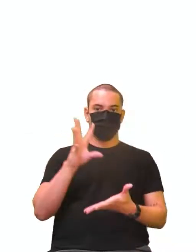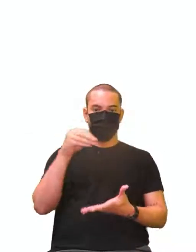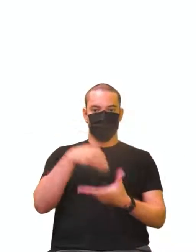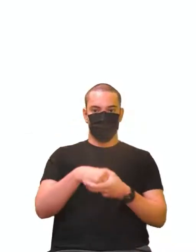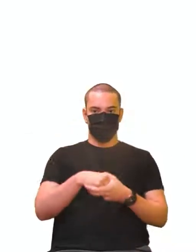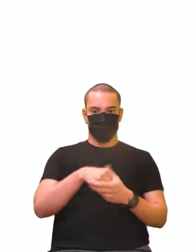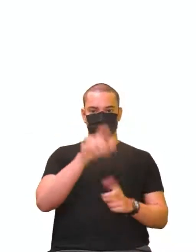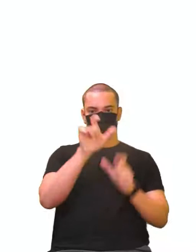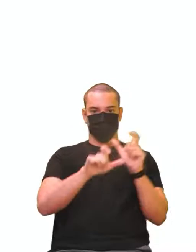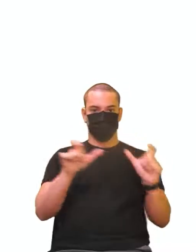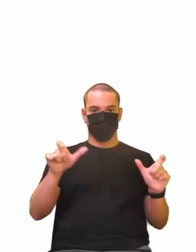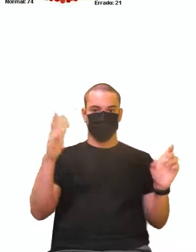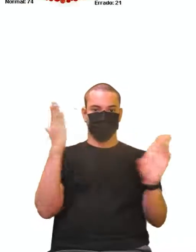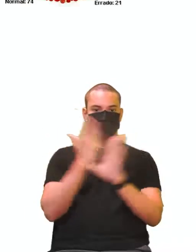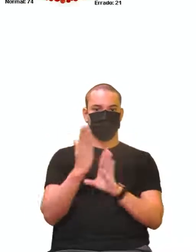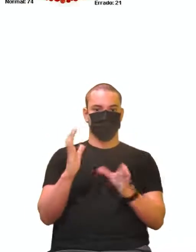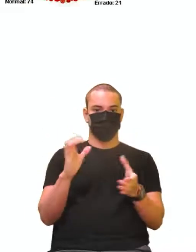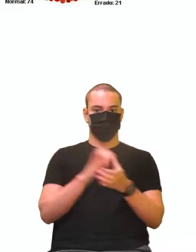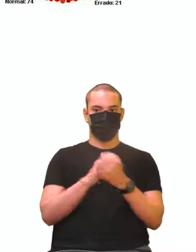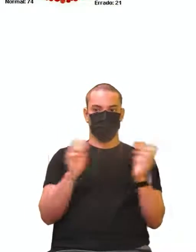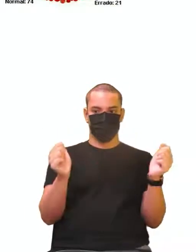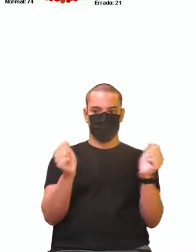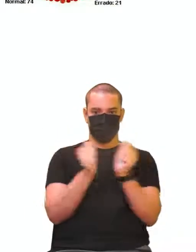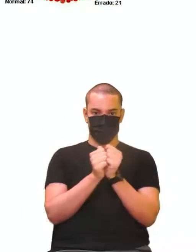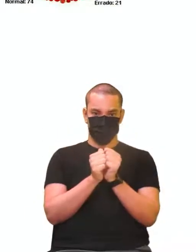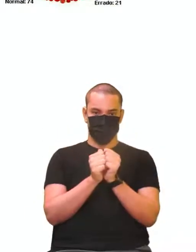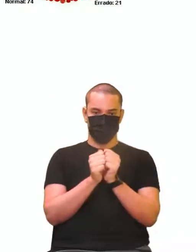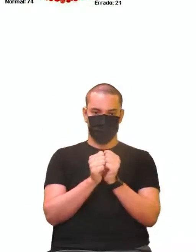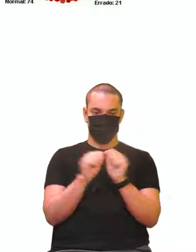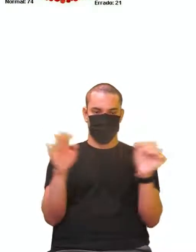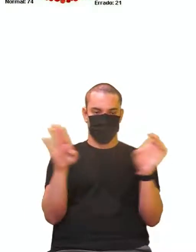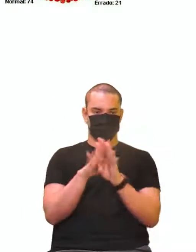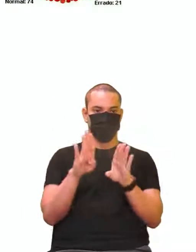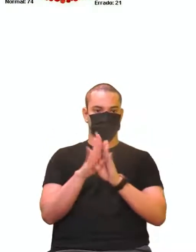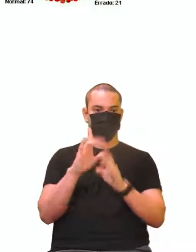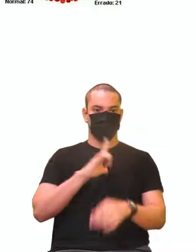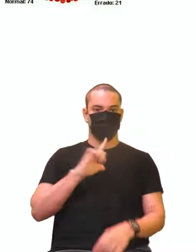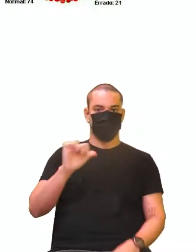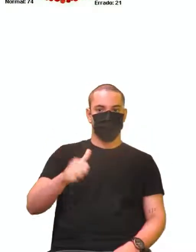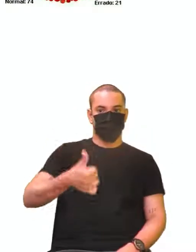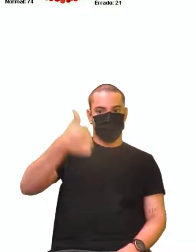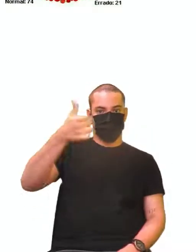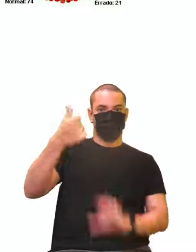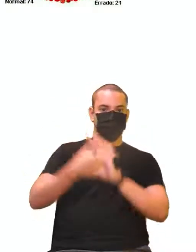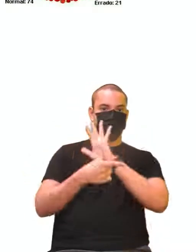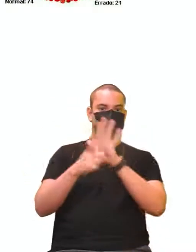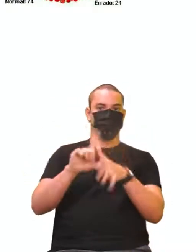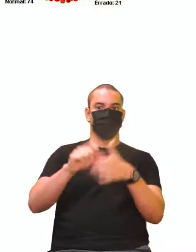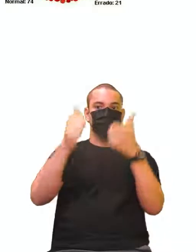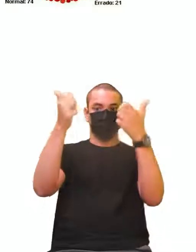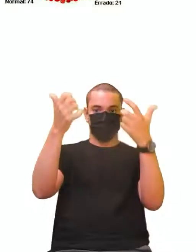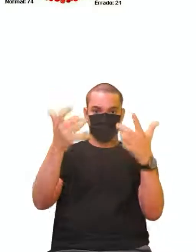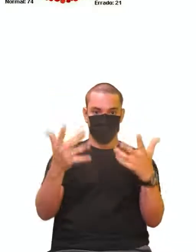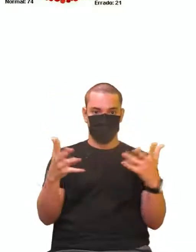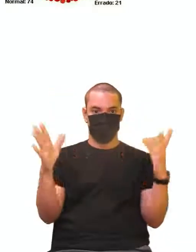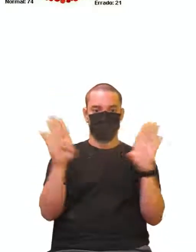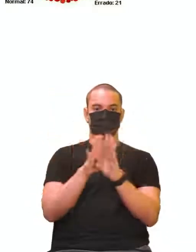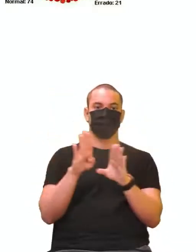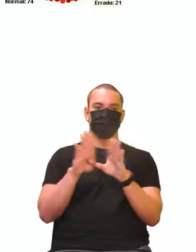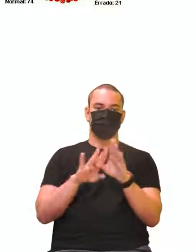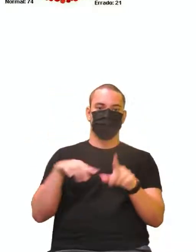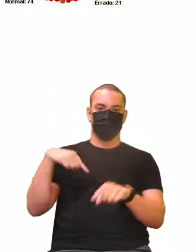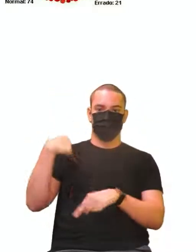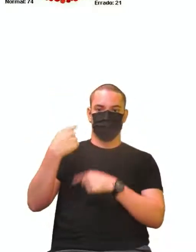entre os indivíduos, nos casamentos. Aí a gente tem a primeira aqui, que nós já falamos, que é a